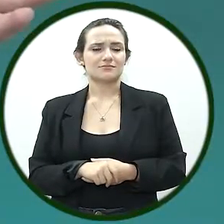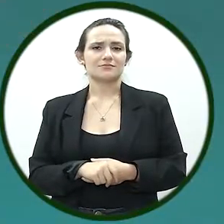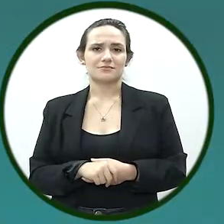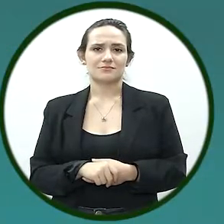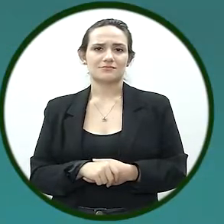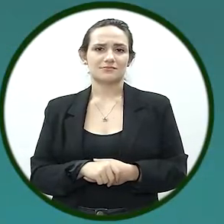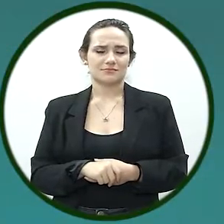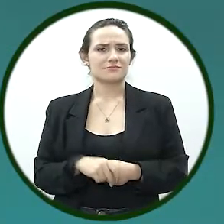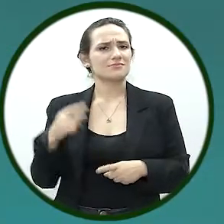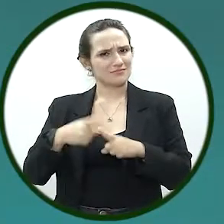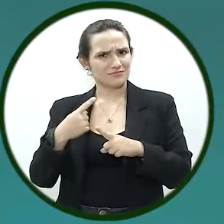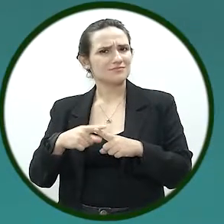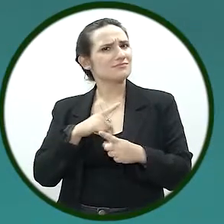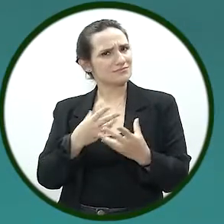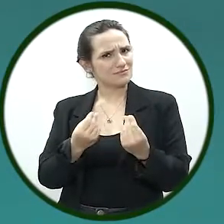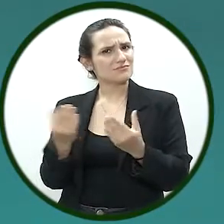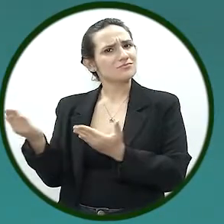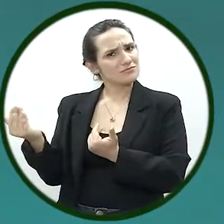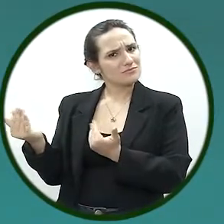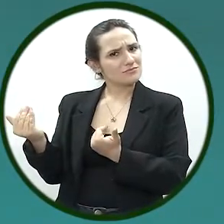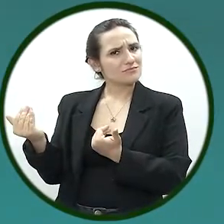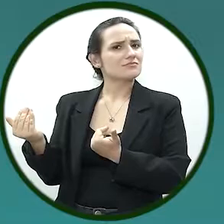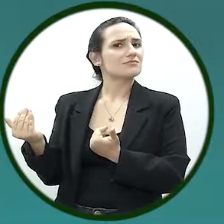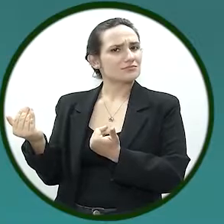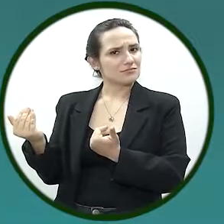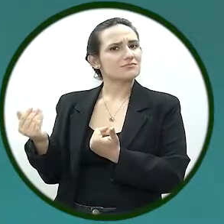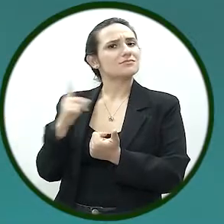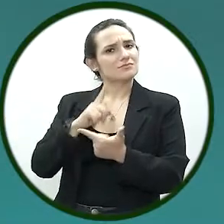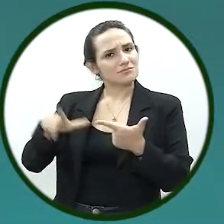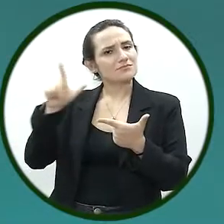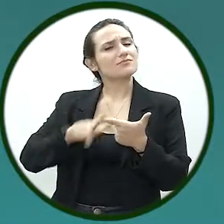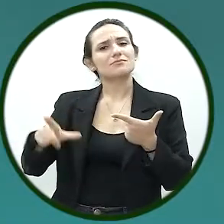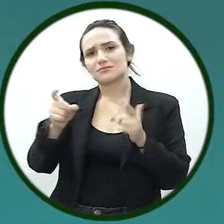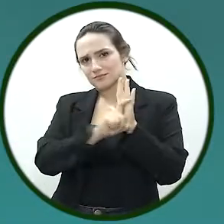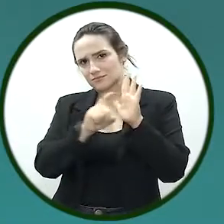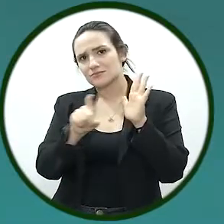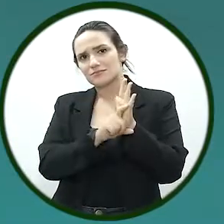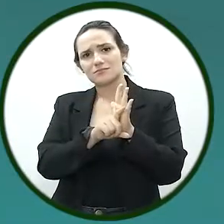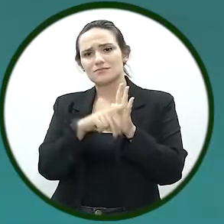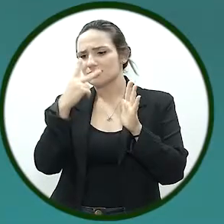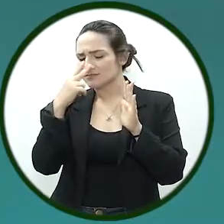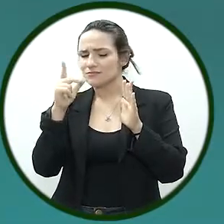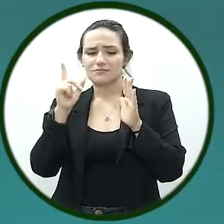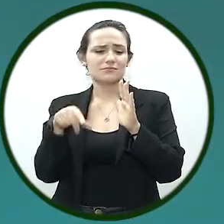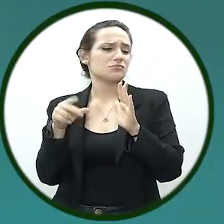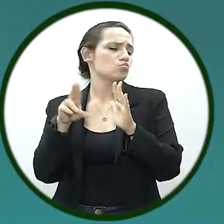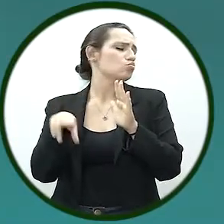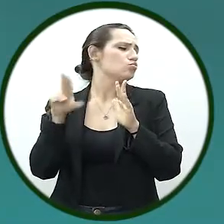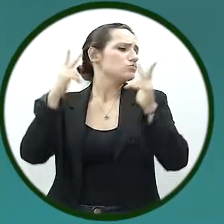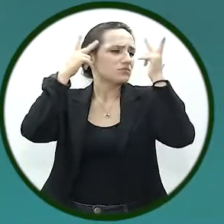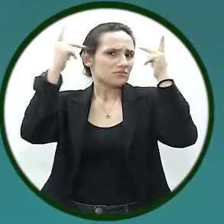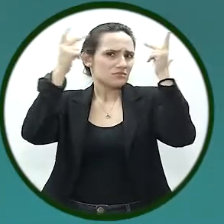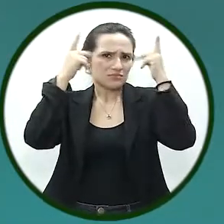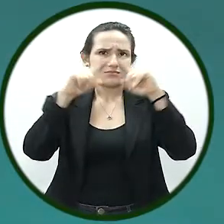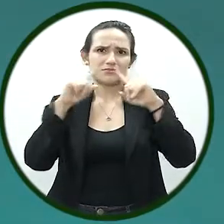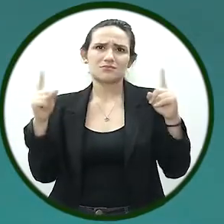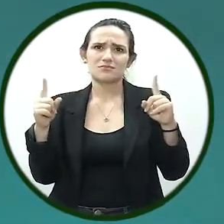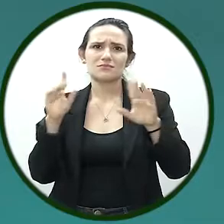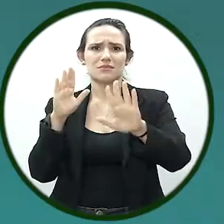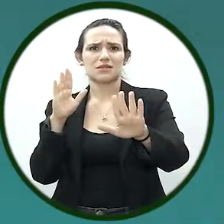muitos jovens que estão lidando com as drogas de uma maneira muito natural e a gente encontra um símbolo forte, né? Um leão amigo, um